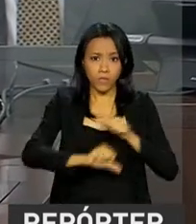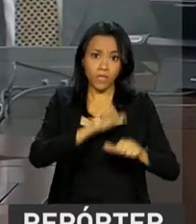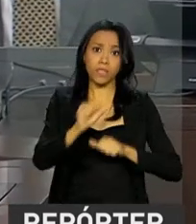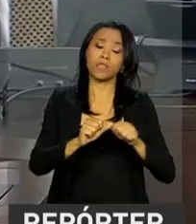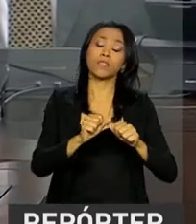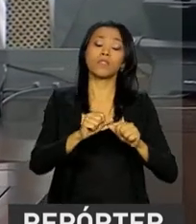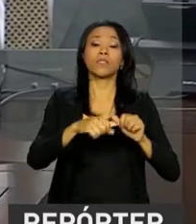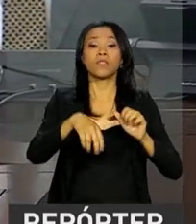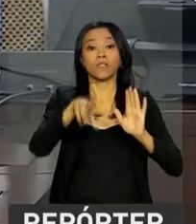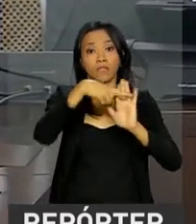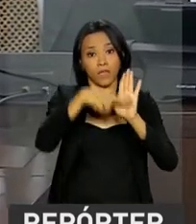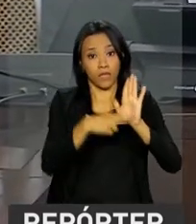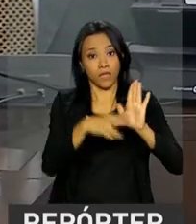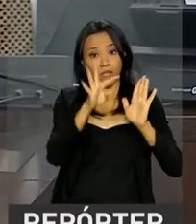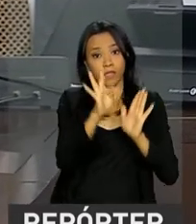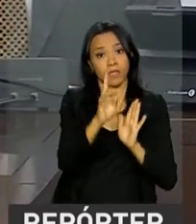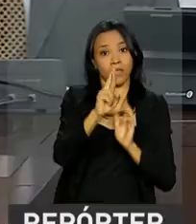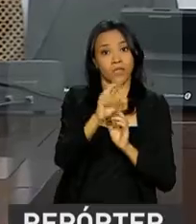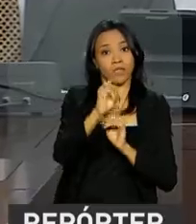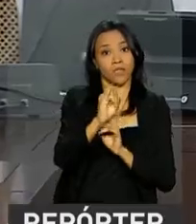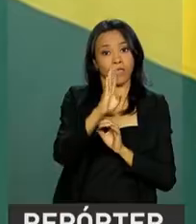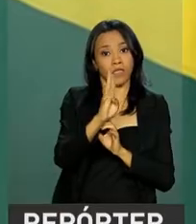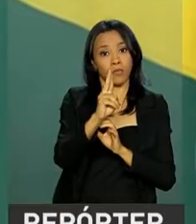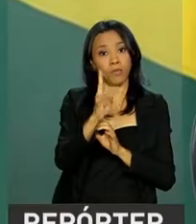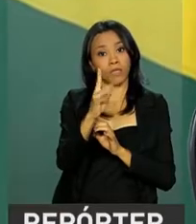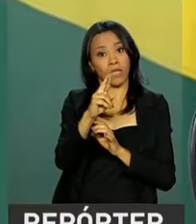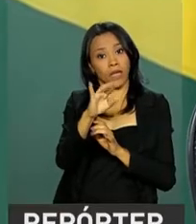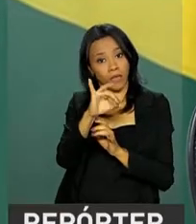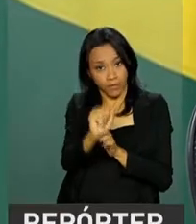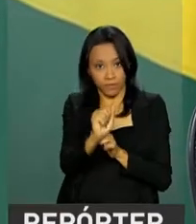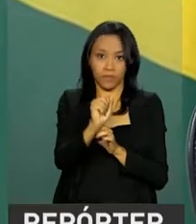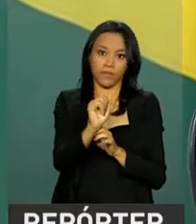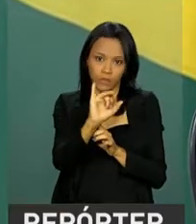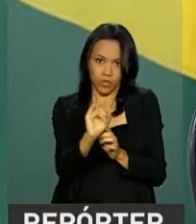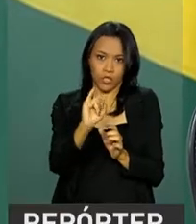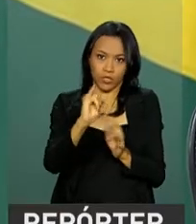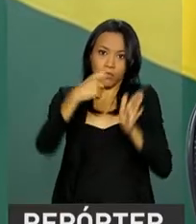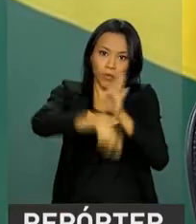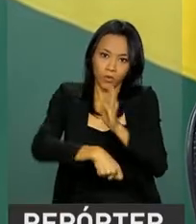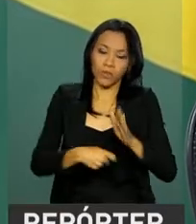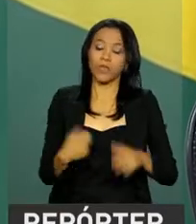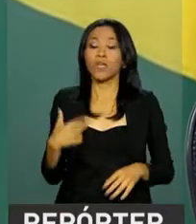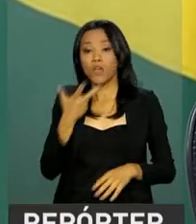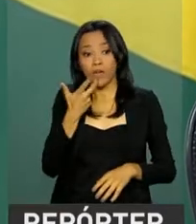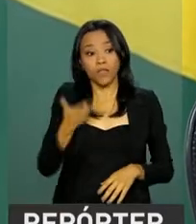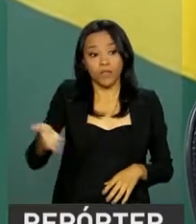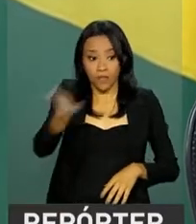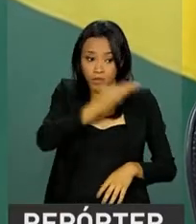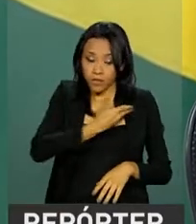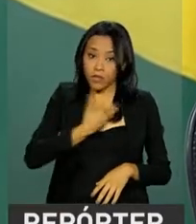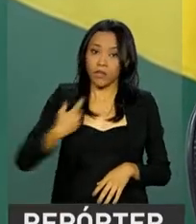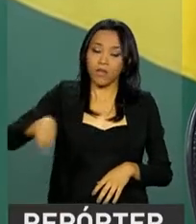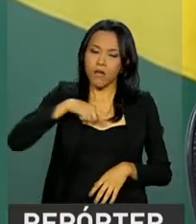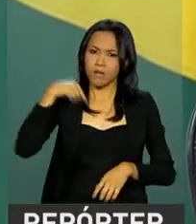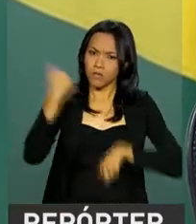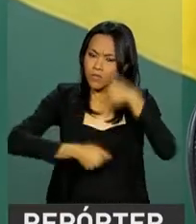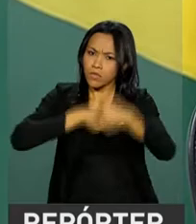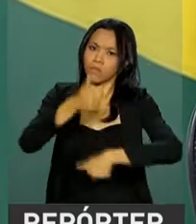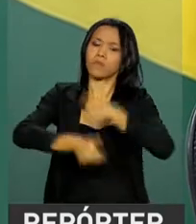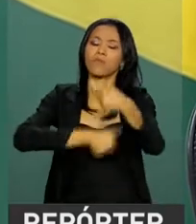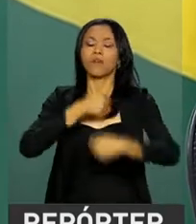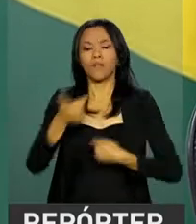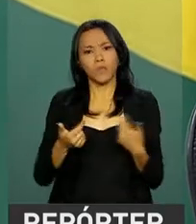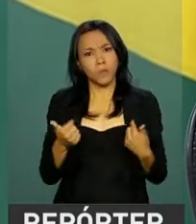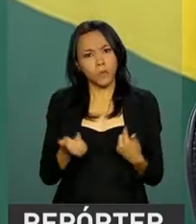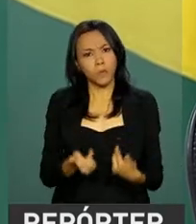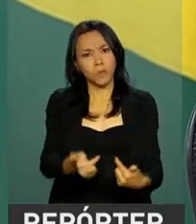trabalha na proposta que será enviada ao legislativo eu me atrevo a dizer aos amigos que nós estamos trabalhando muito numa espécie de